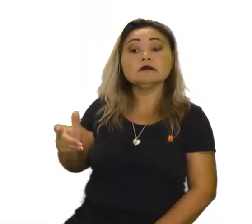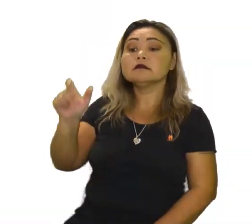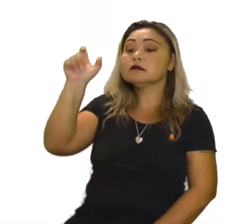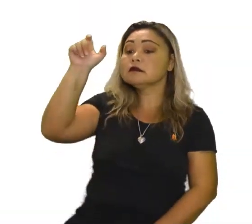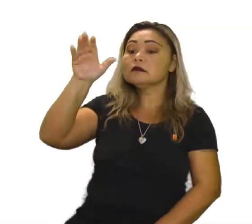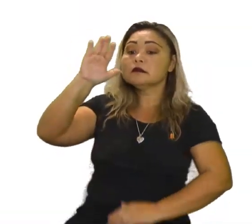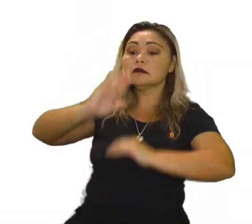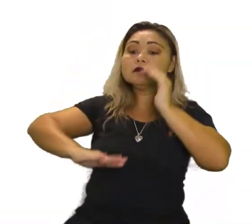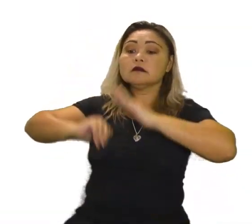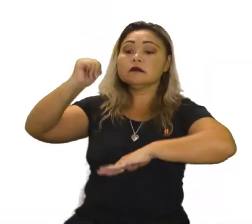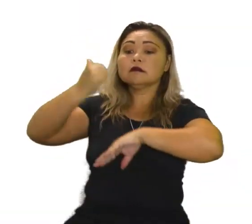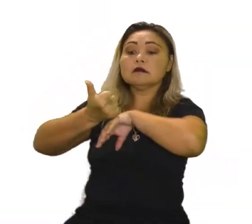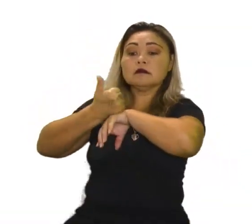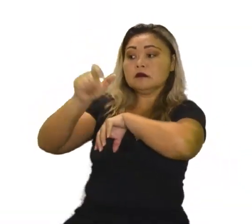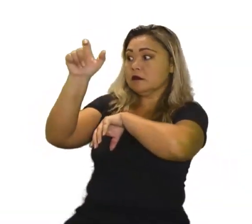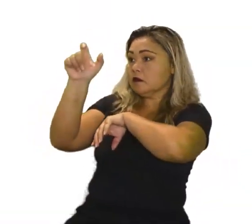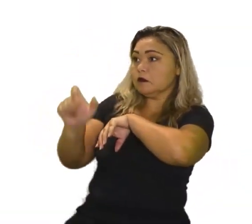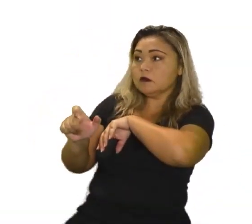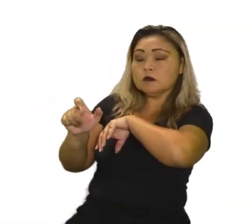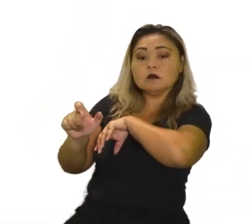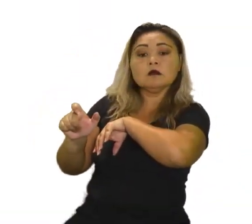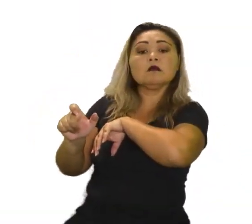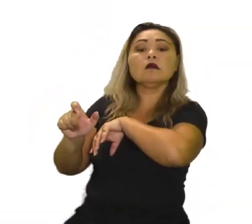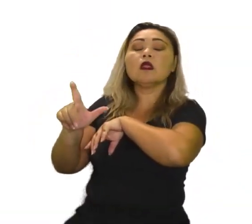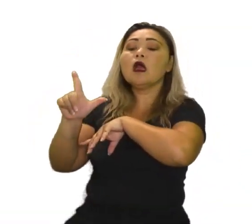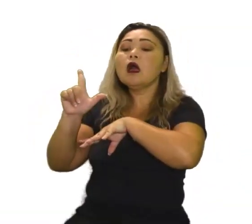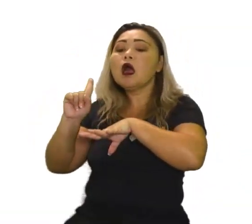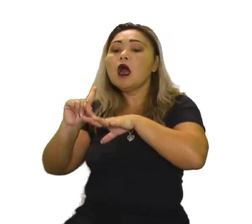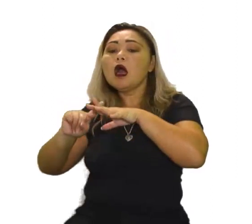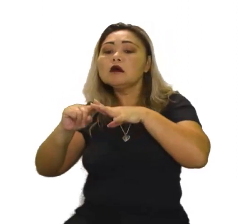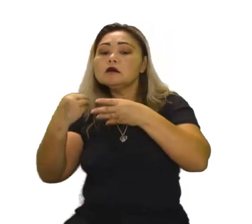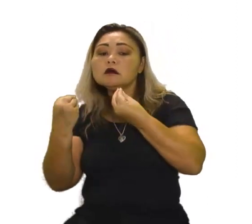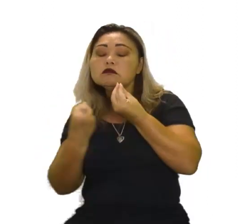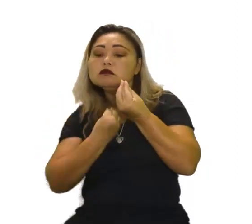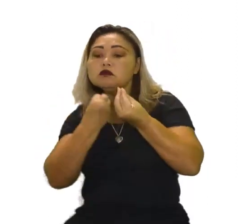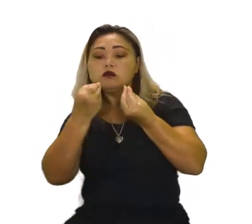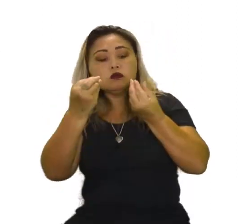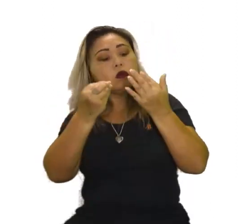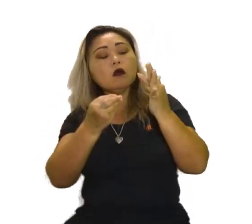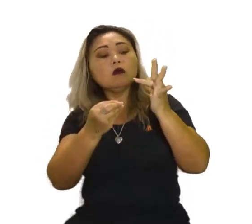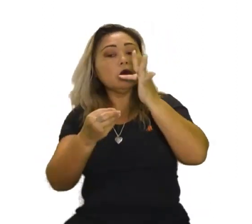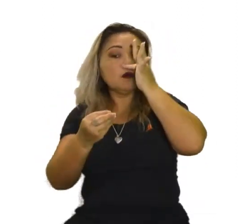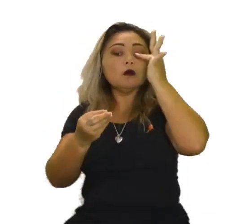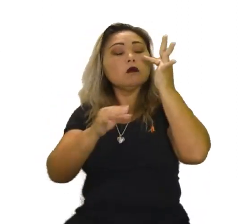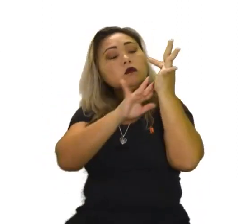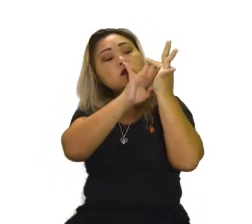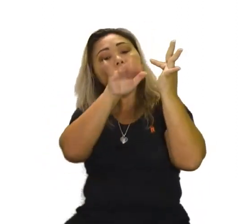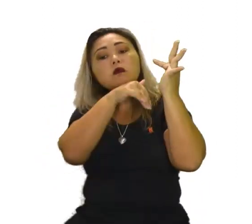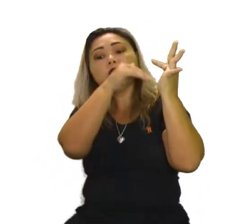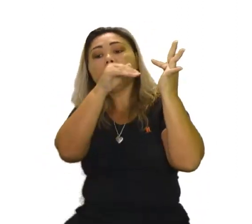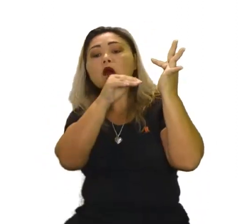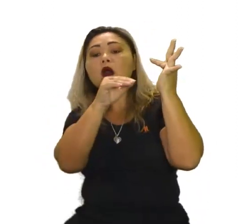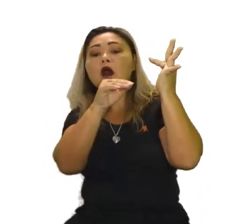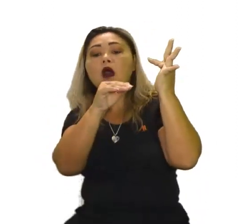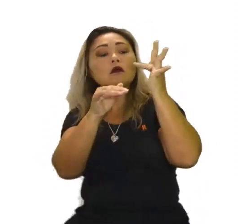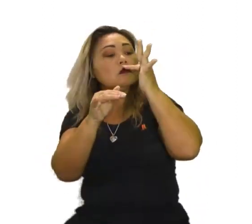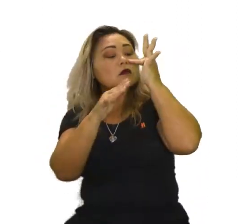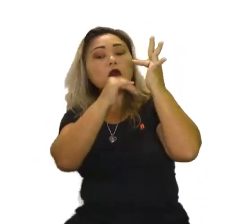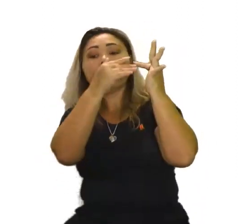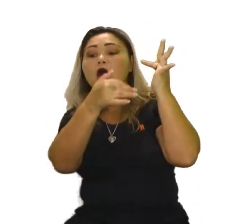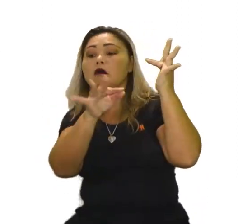O apicultor deve fazer o levantamento da flora apical existente na sua região. Claro, se você